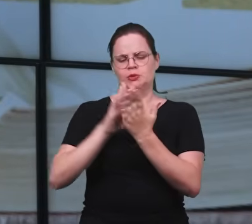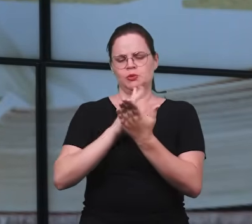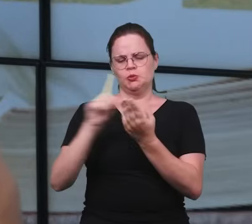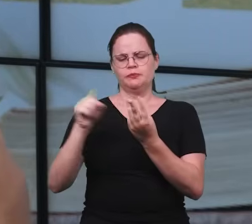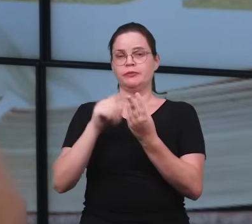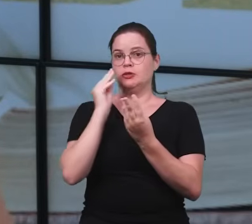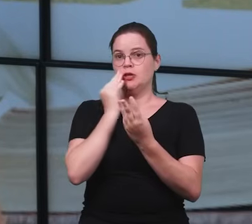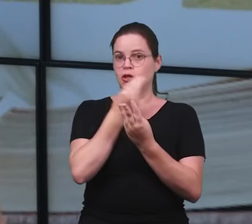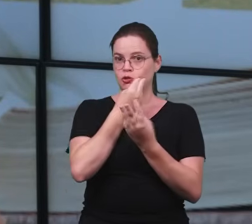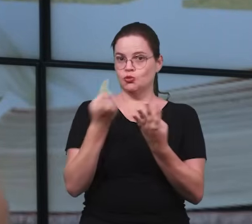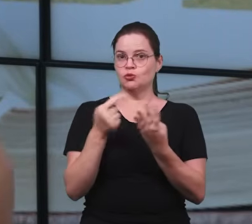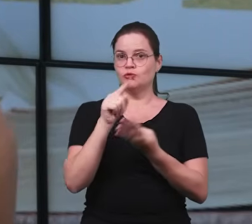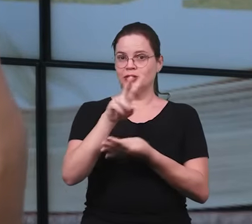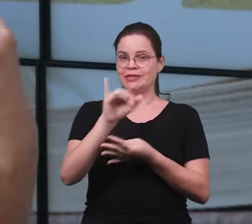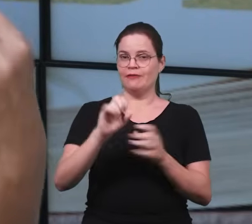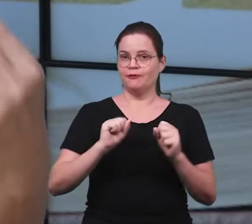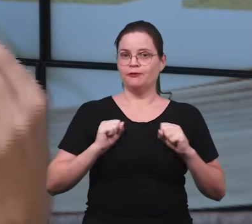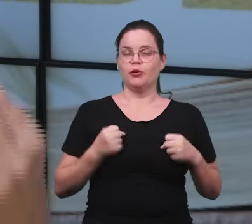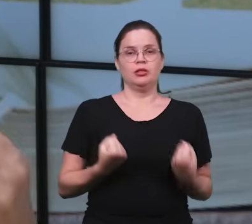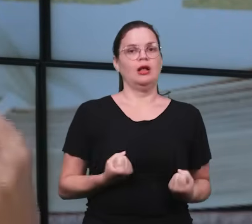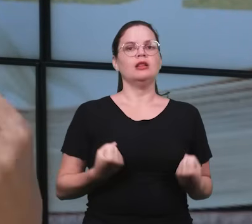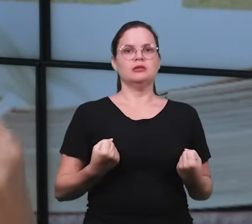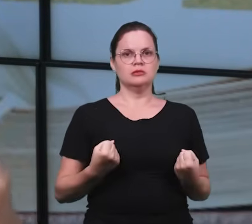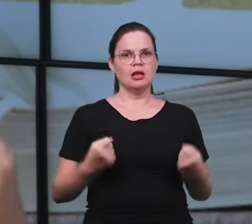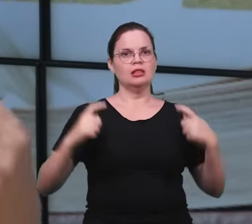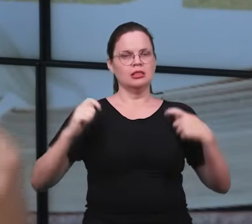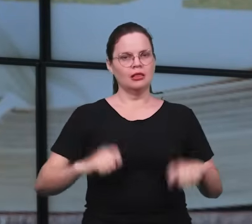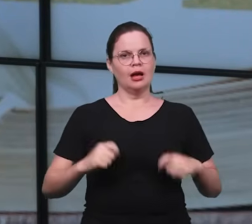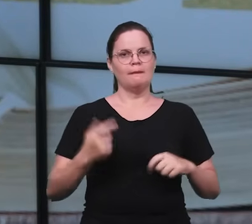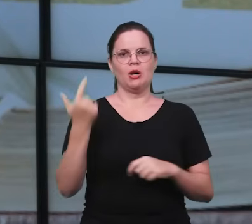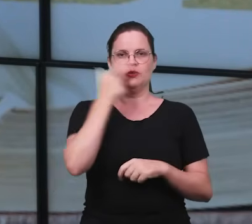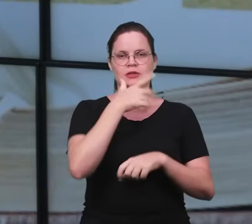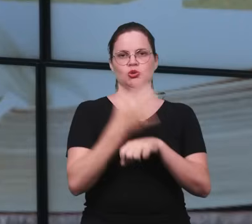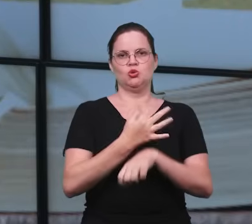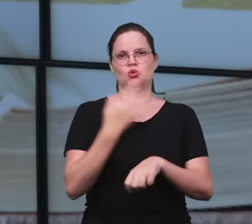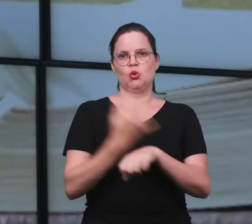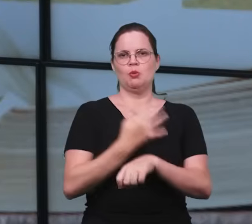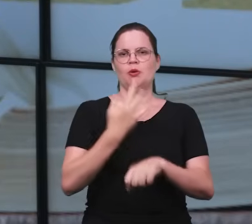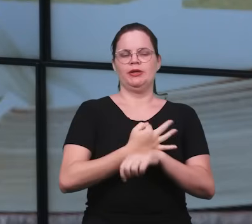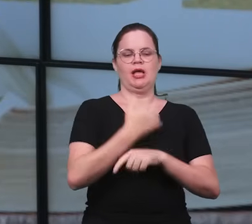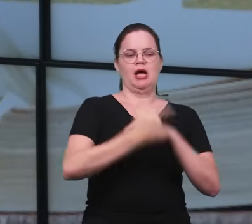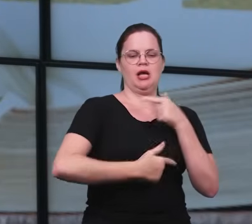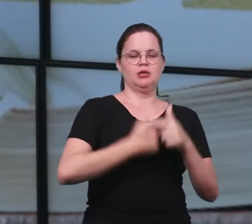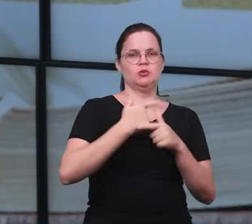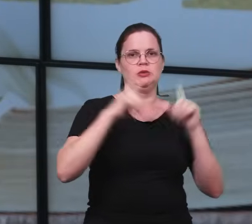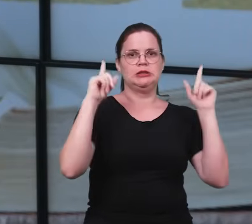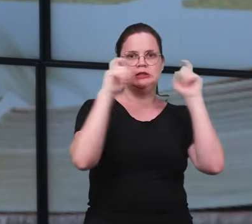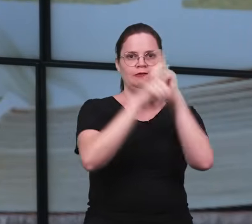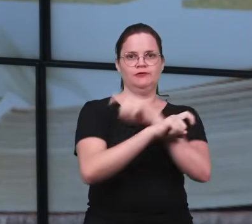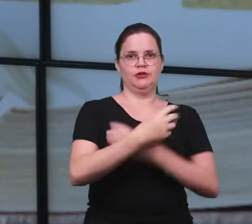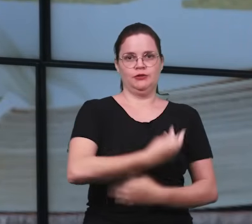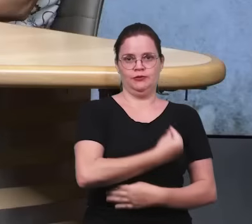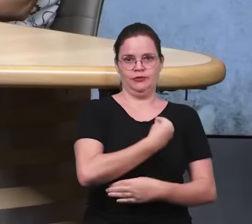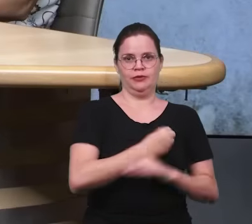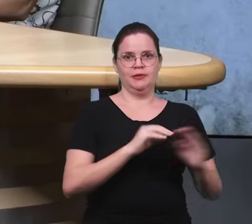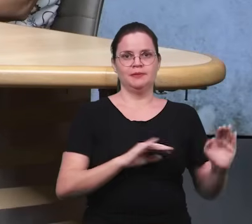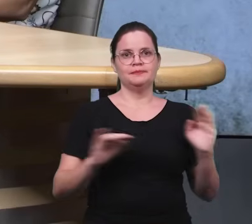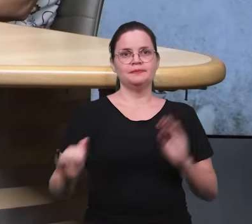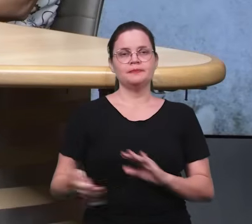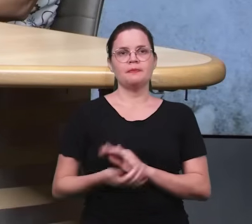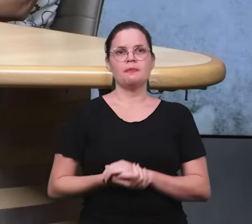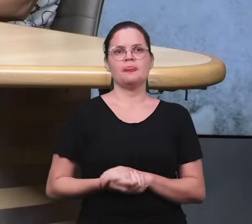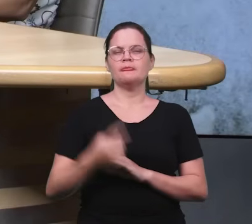vai fortalecer para nós aguentarmos as cargas, os embates da vida. Interessante também, André,